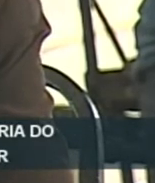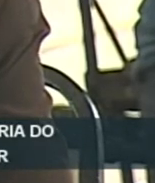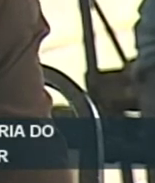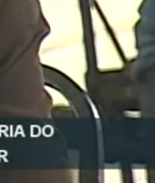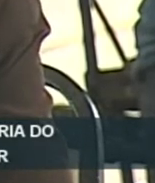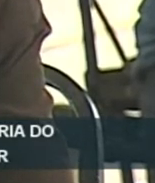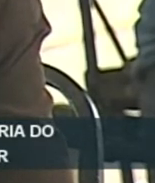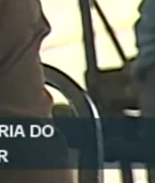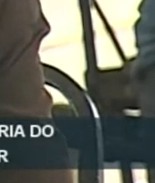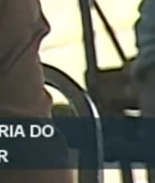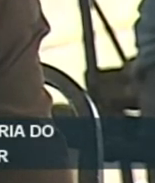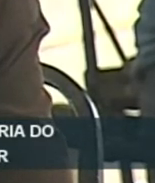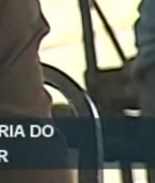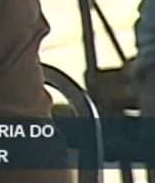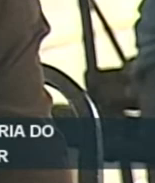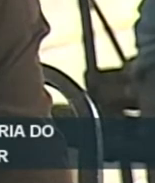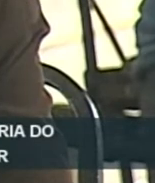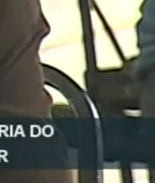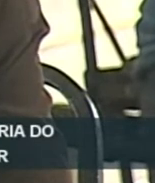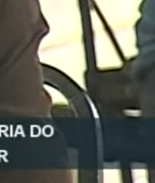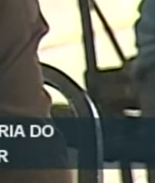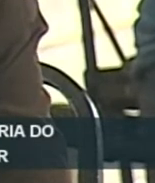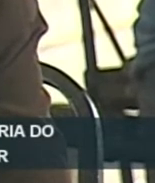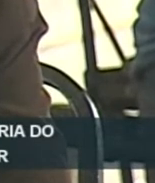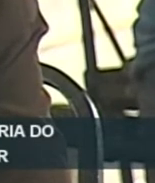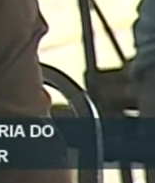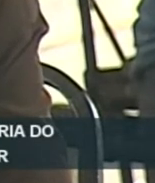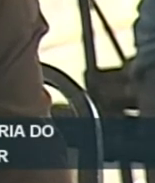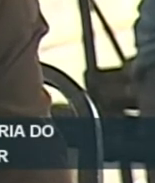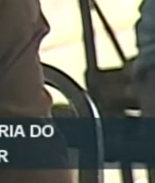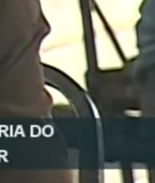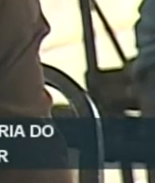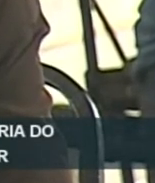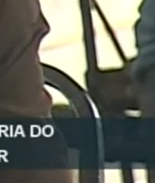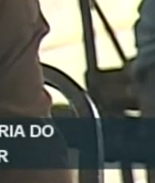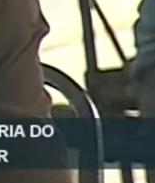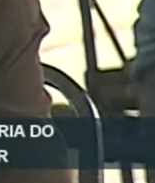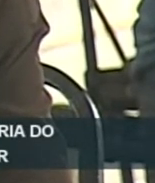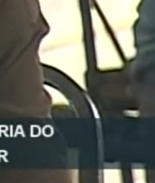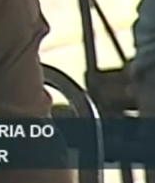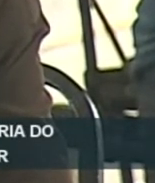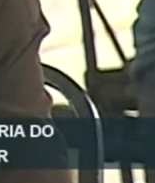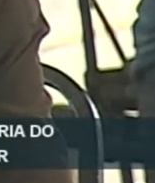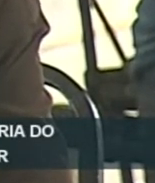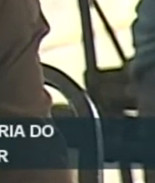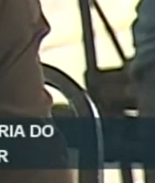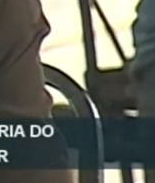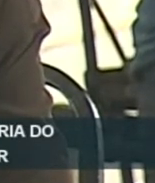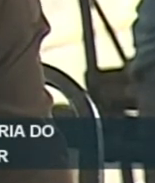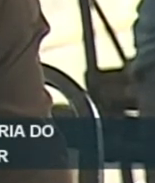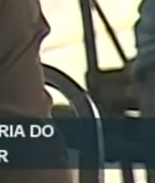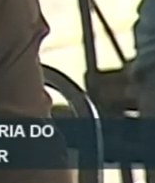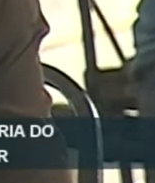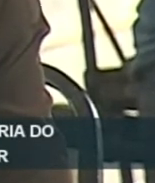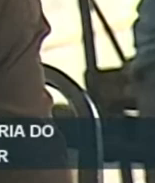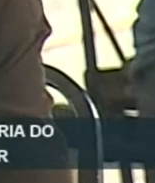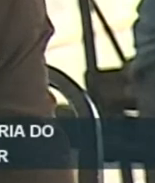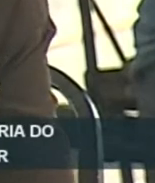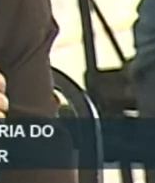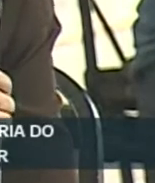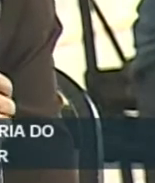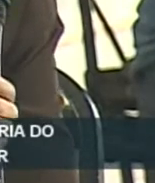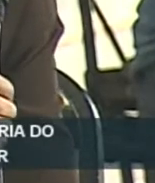quero que saibam que, apesar de tudo, a participação foi muito grande, e que isso não significa que nós não possamos, amanhã ou depois,